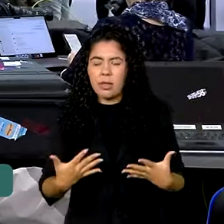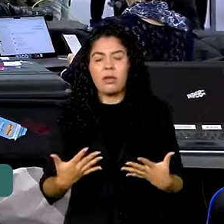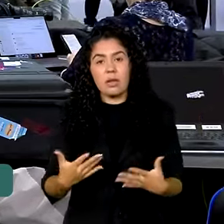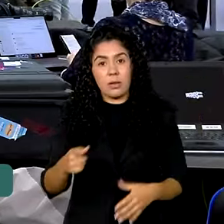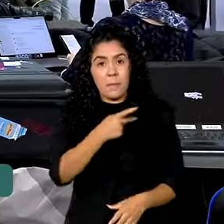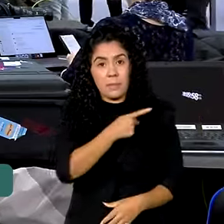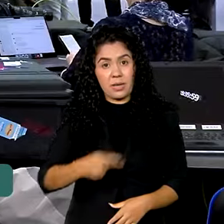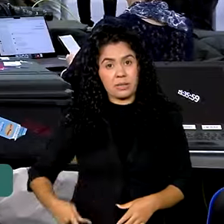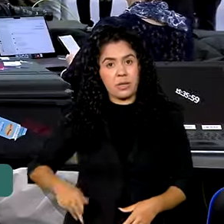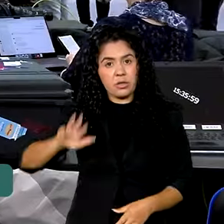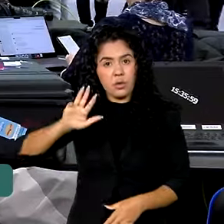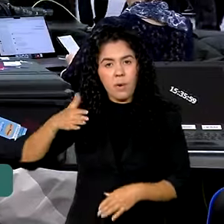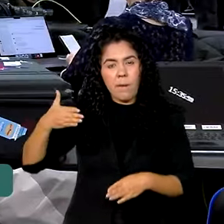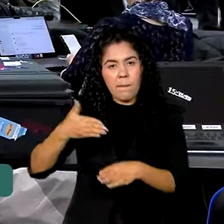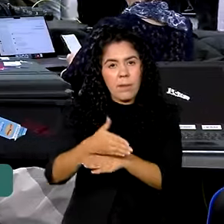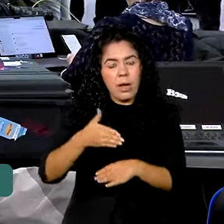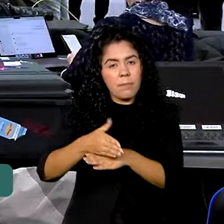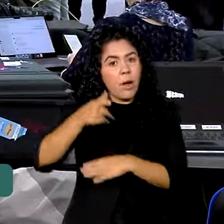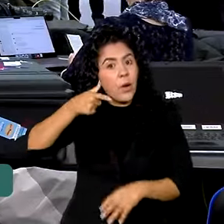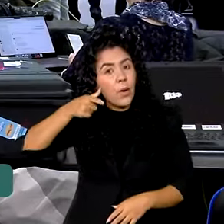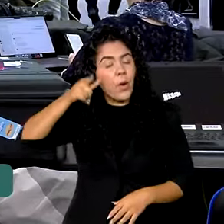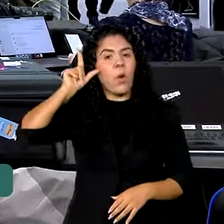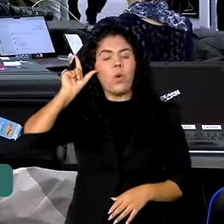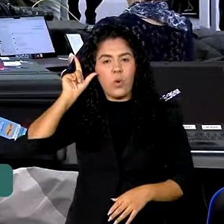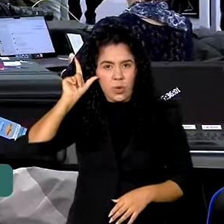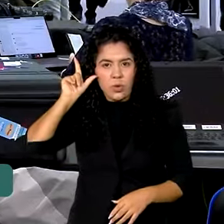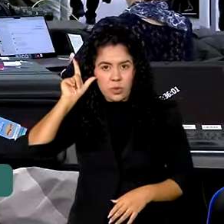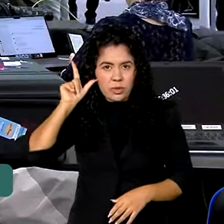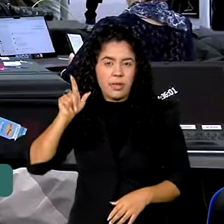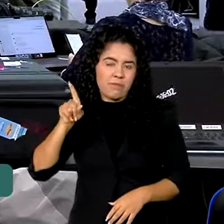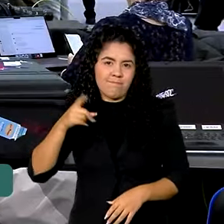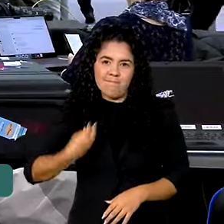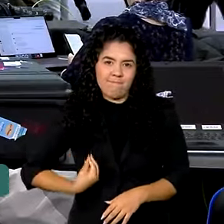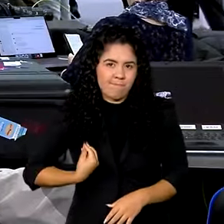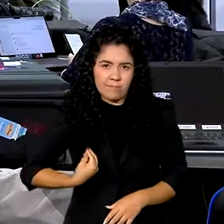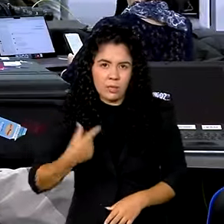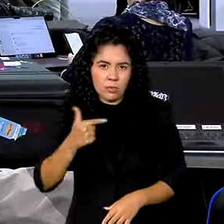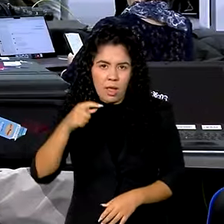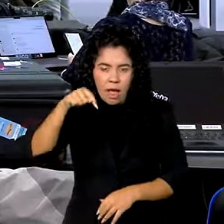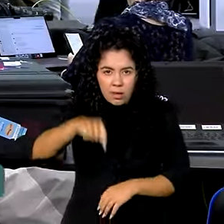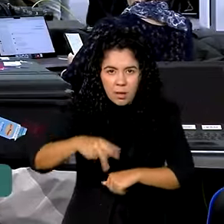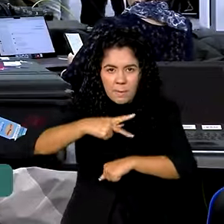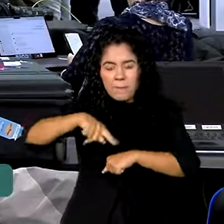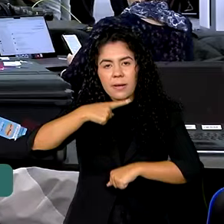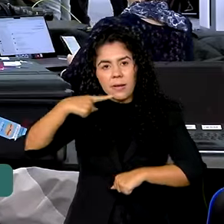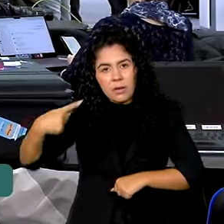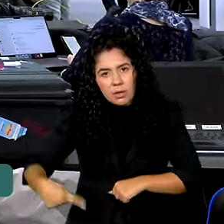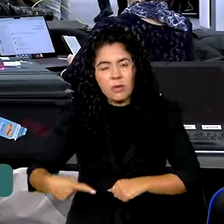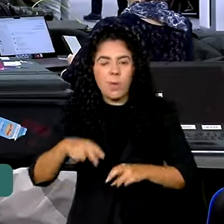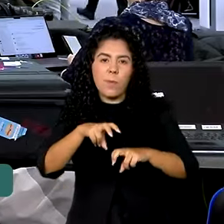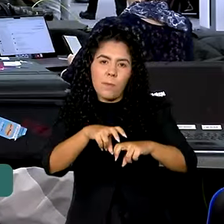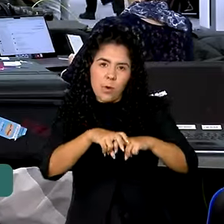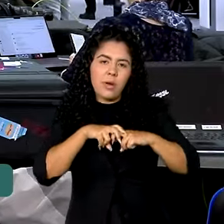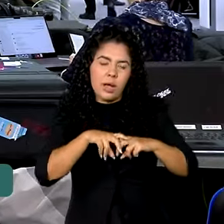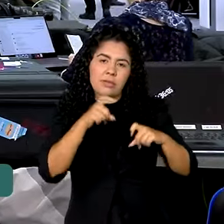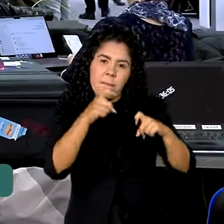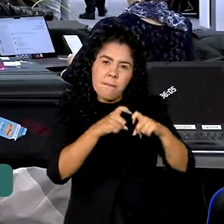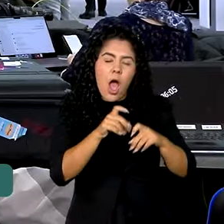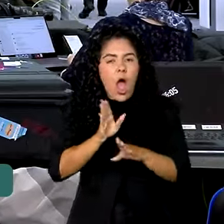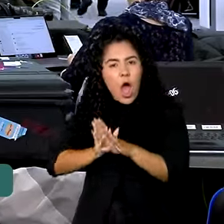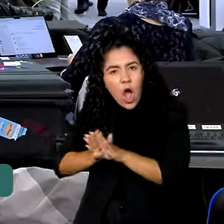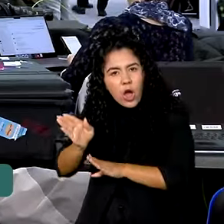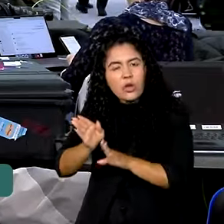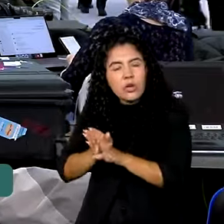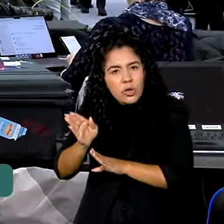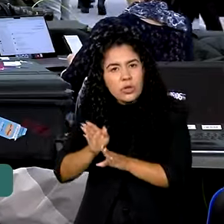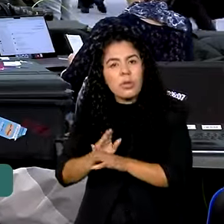do presidente Lula, ontem mesmo, não estando presencialmente em Kazan, aqui na Rússia, por recomendação médica, a gente lembra, né? O